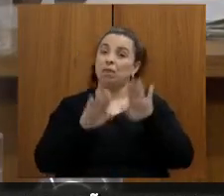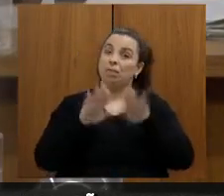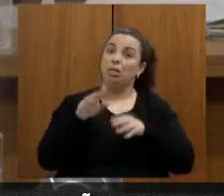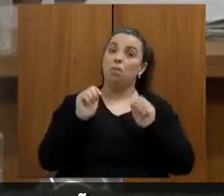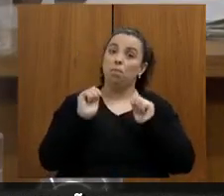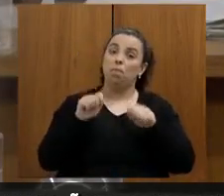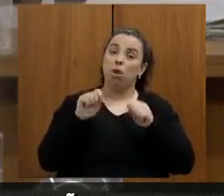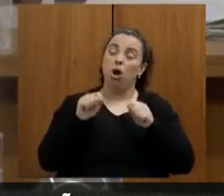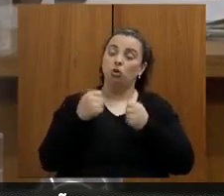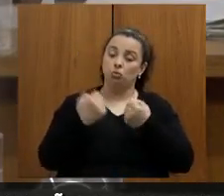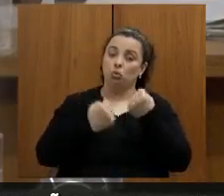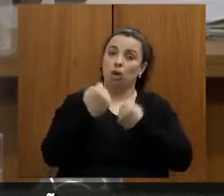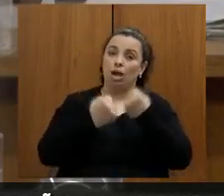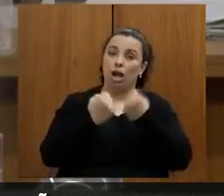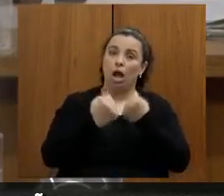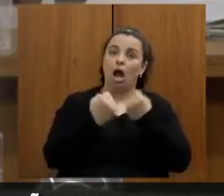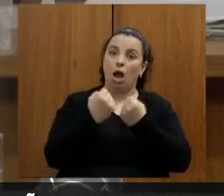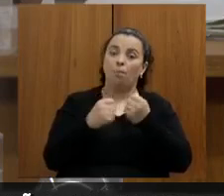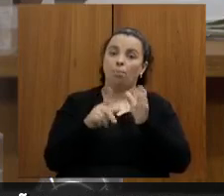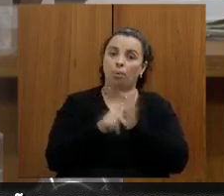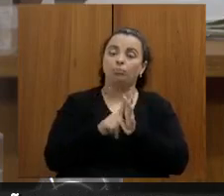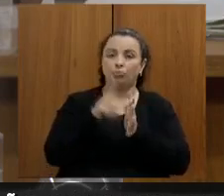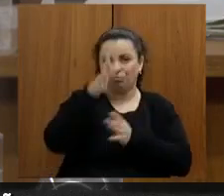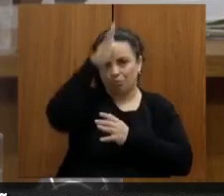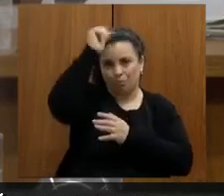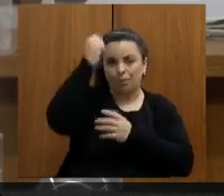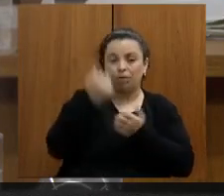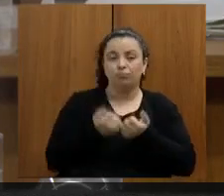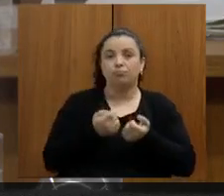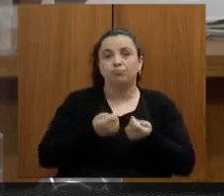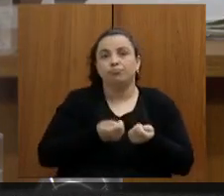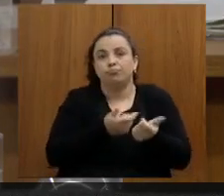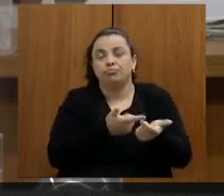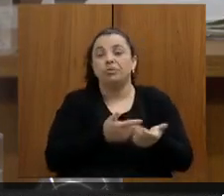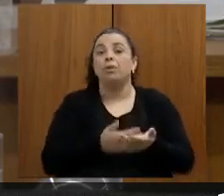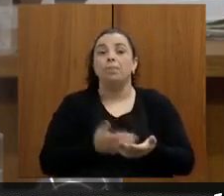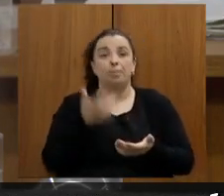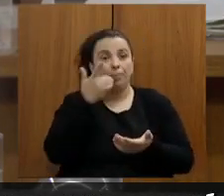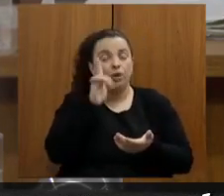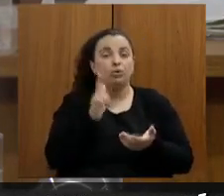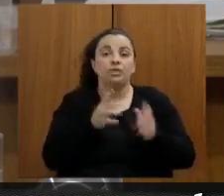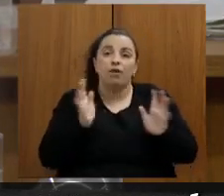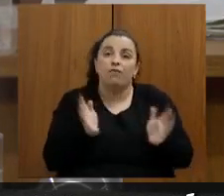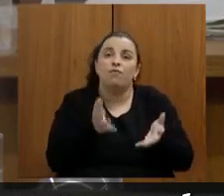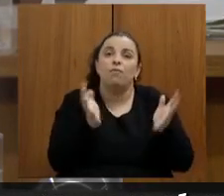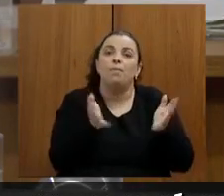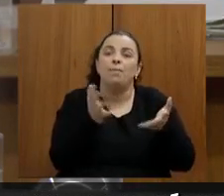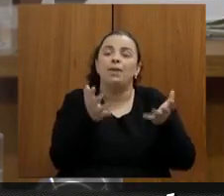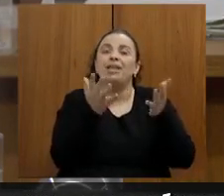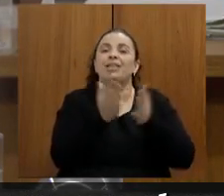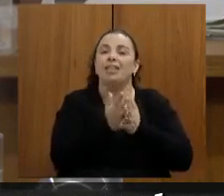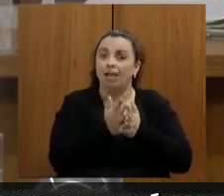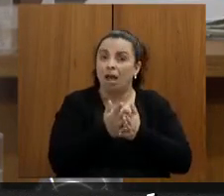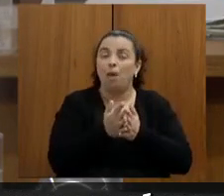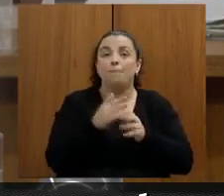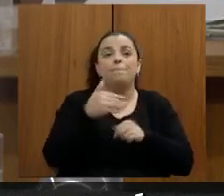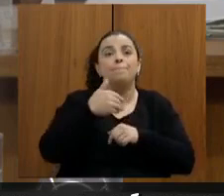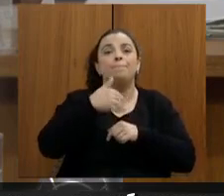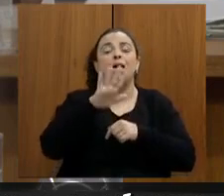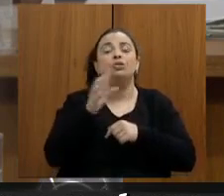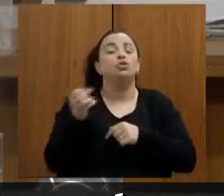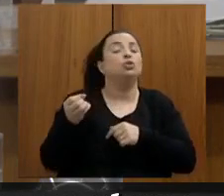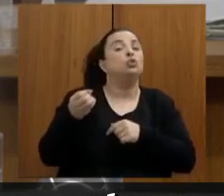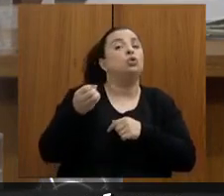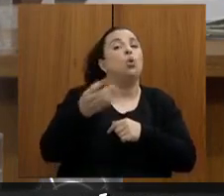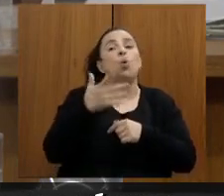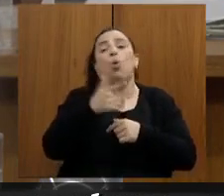ou algum material e equipamento exatamente para fomentar a criação de Bombeiros municipais que